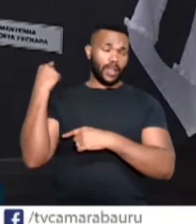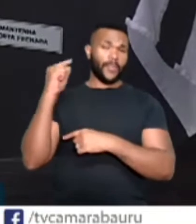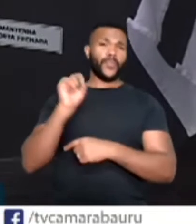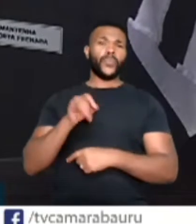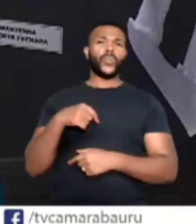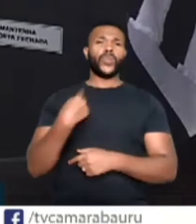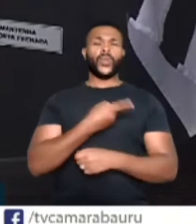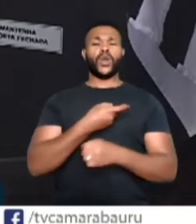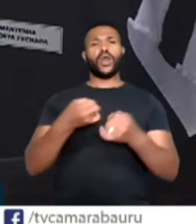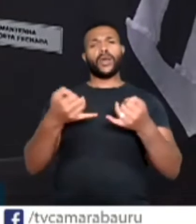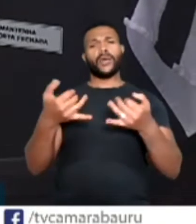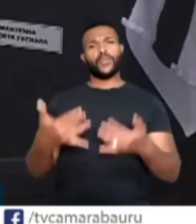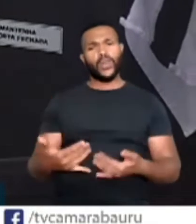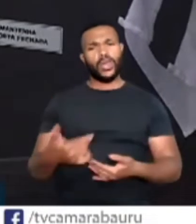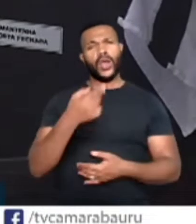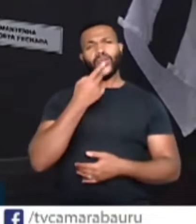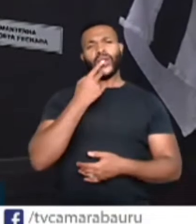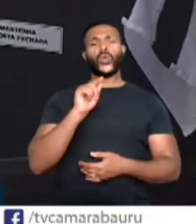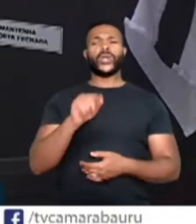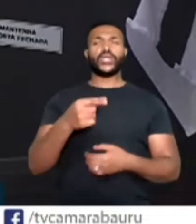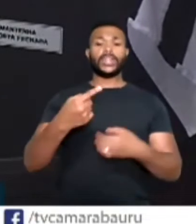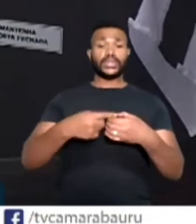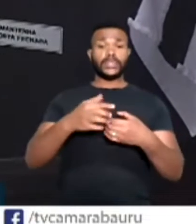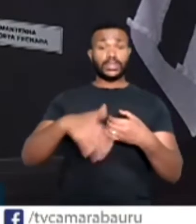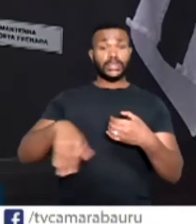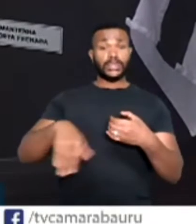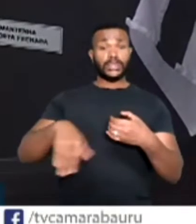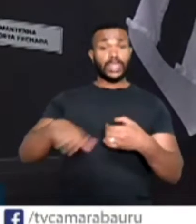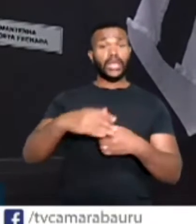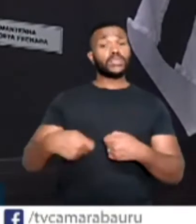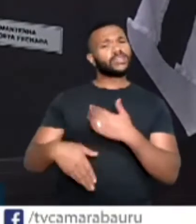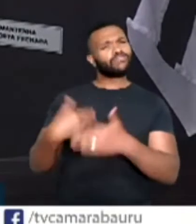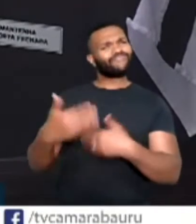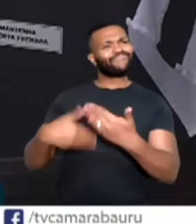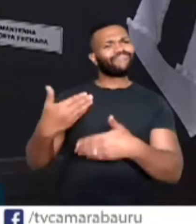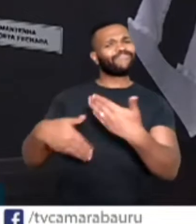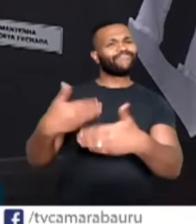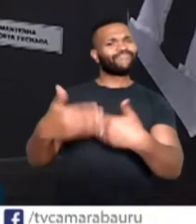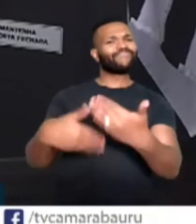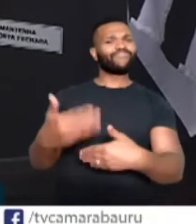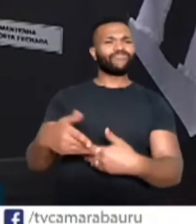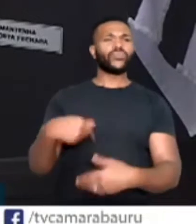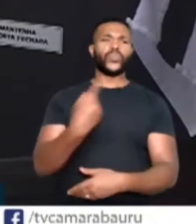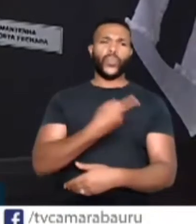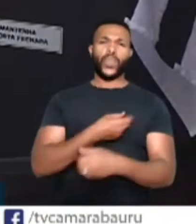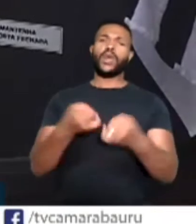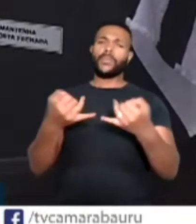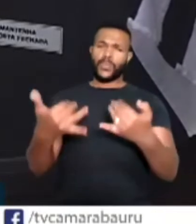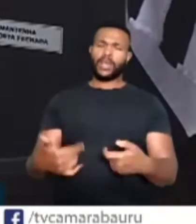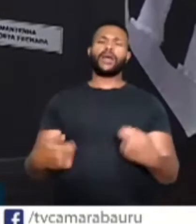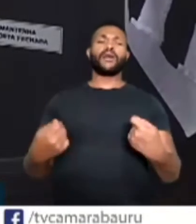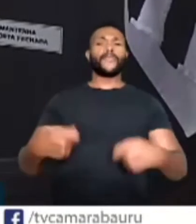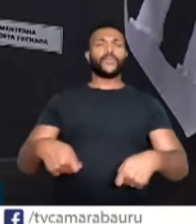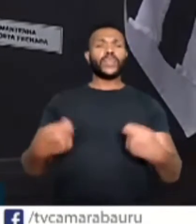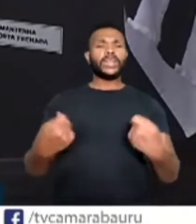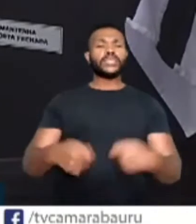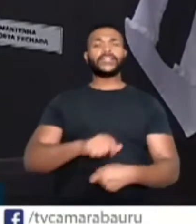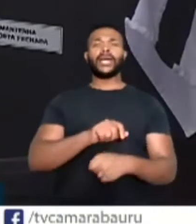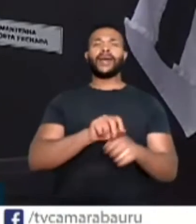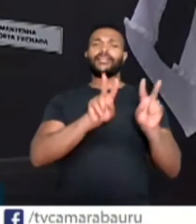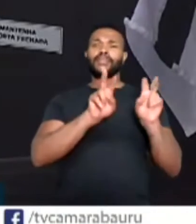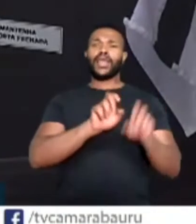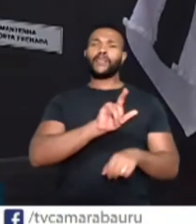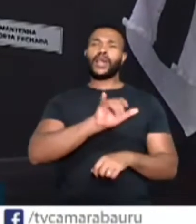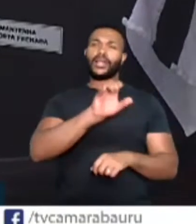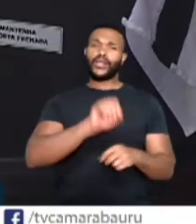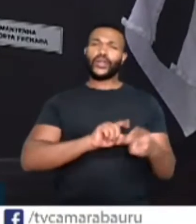diz o seguinte, a cidade tem que andar. Nós temos, sim, que esclarecer. Tem que esclarecer o lixo, tem que esclarecer a falta de leito. A